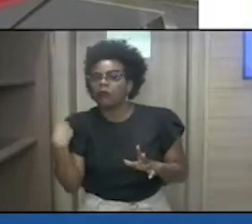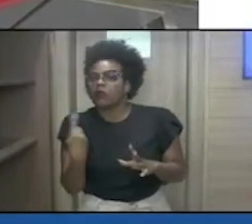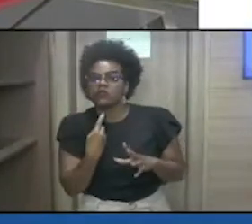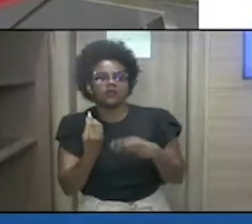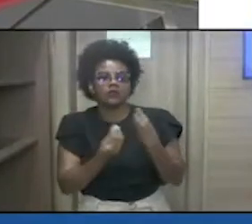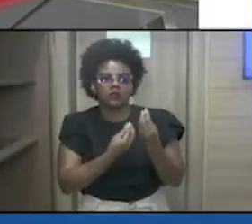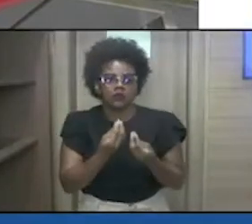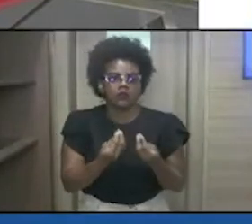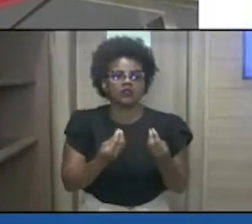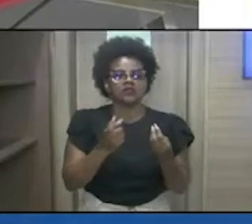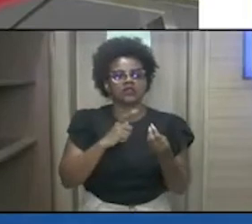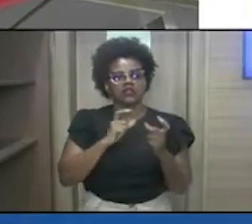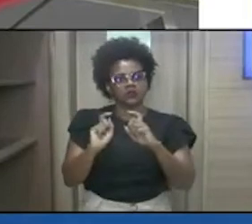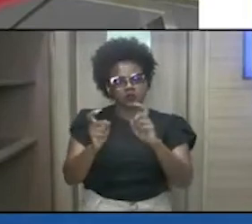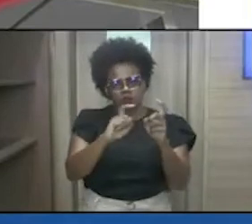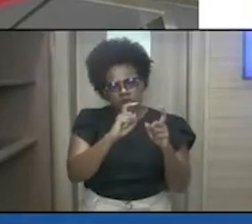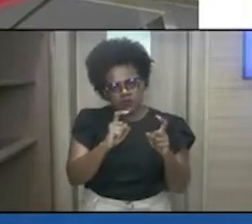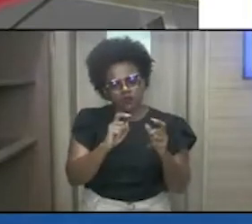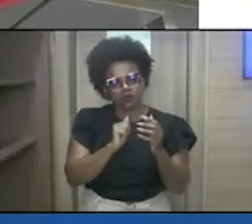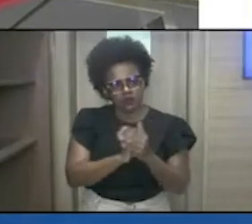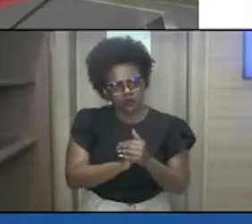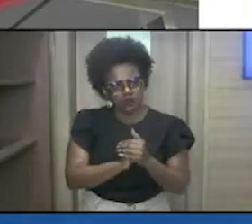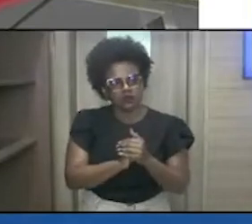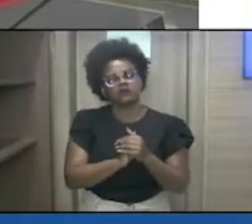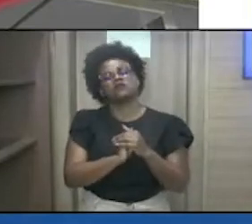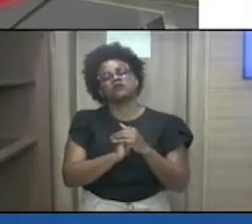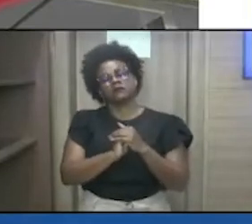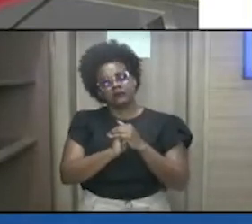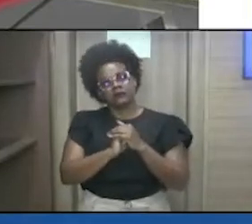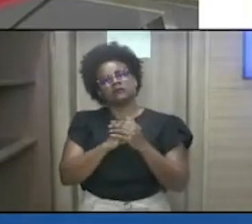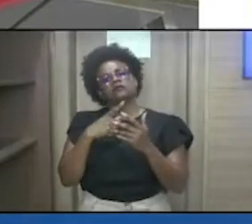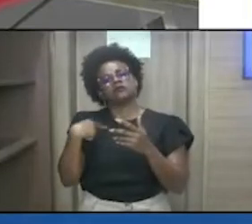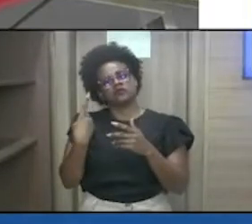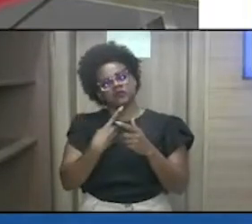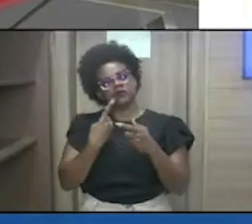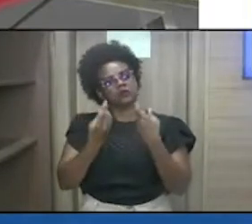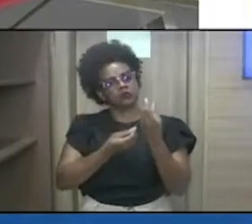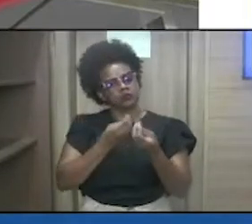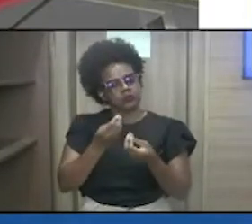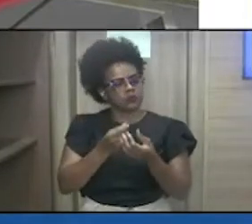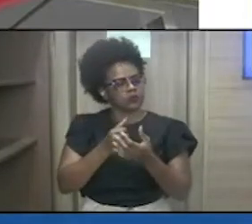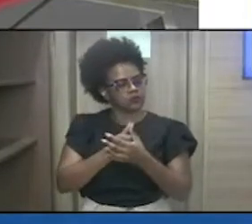nossa discussão, né? A gente tem